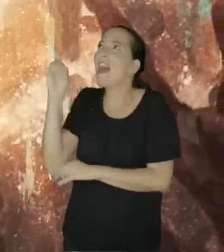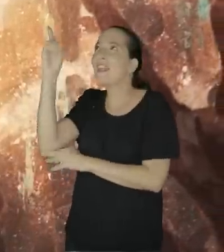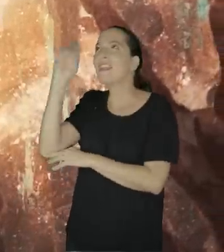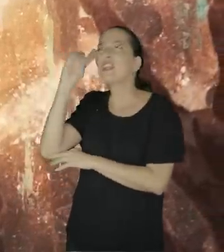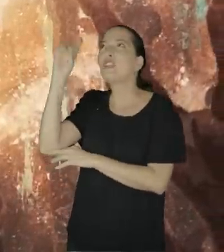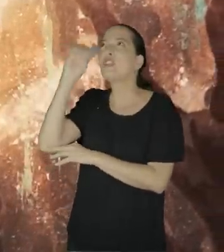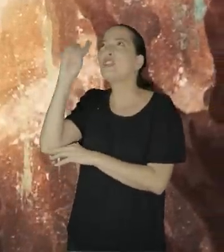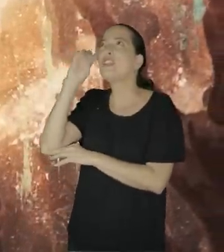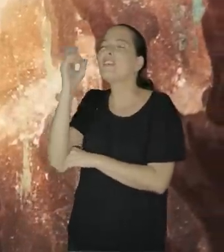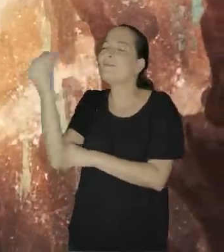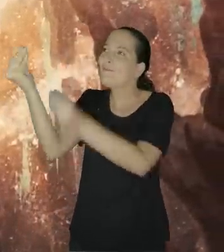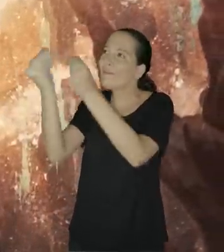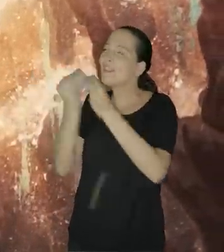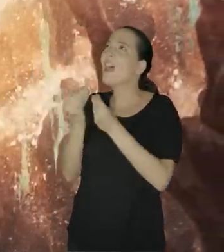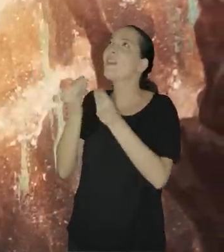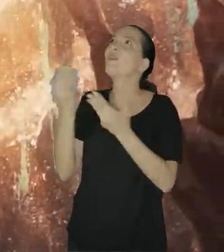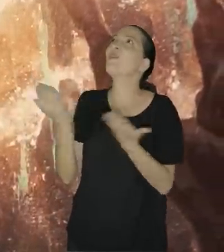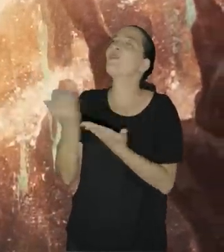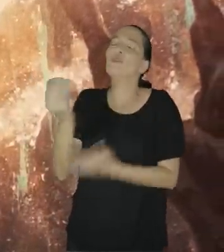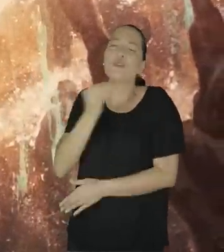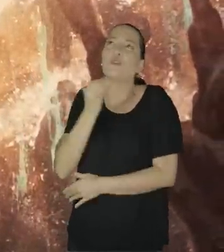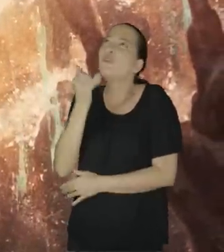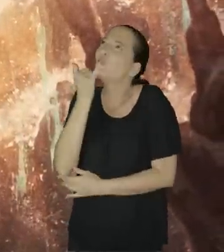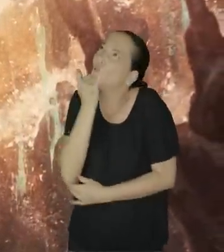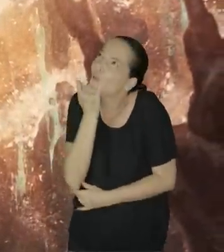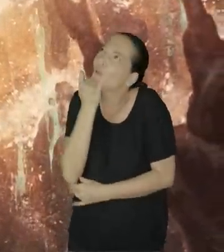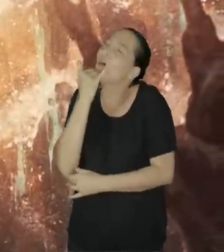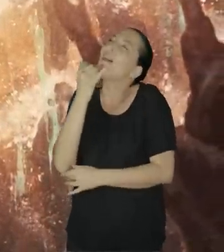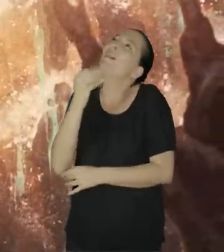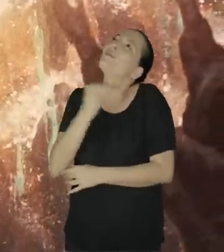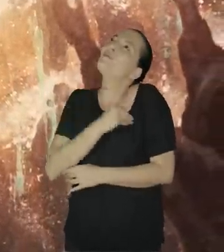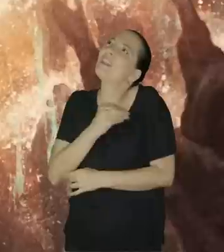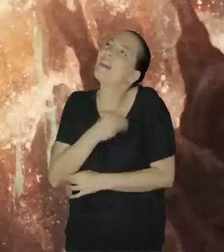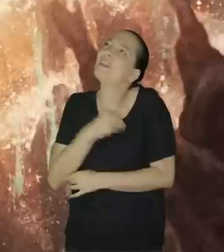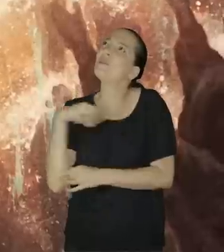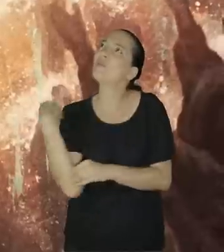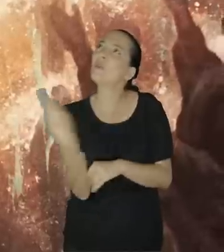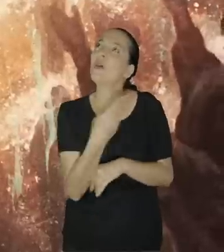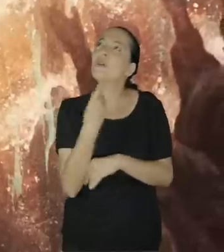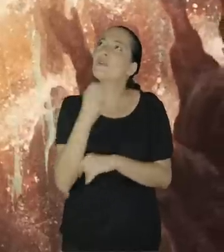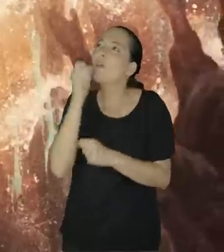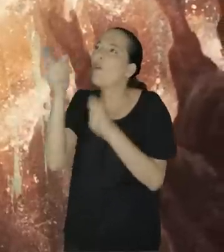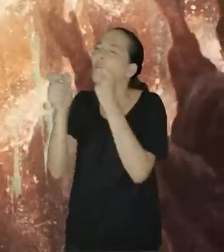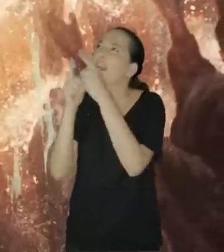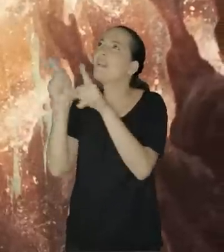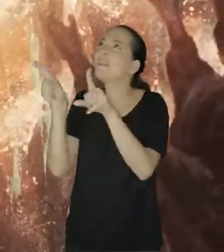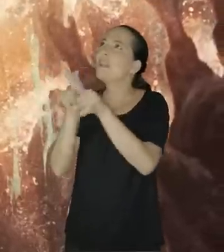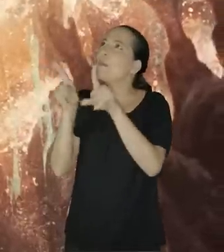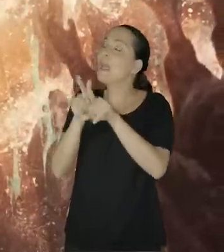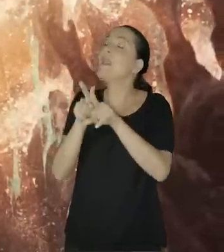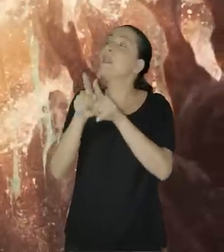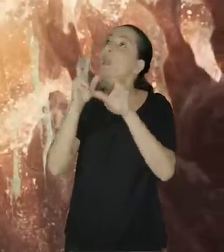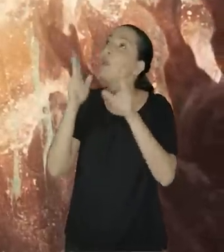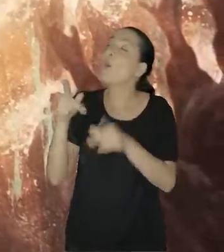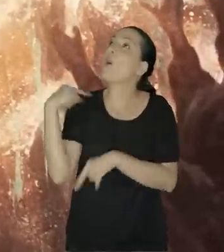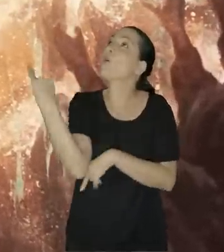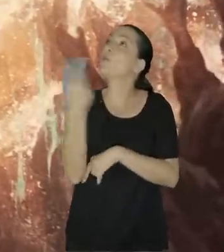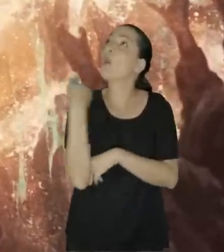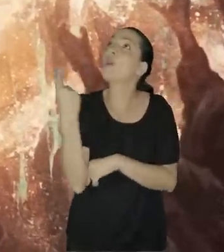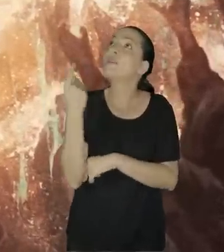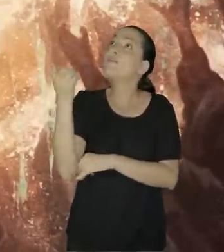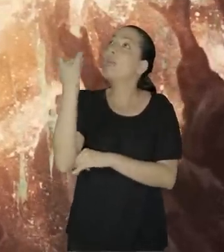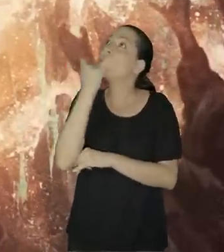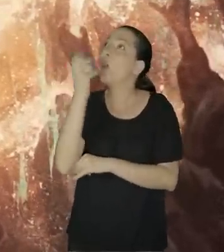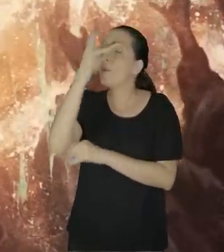Perdoai-nos as nossas ofensas, assim como nós perdoamos a quem nos tem ofendido. Não nos deixei cair em